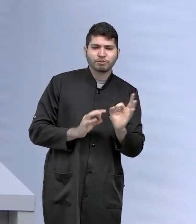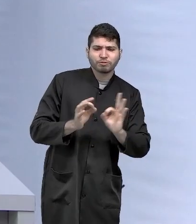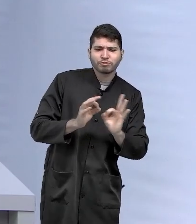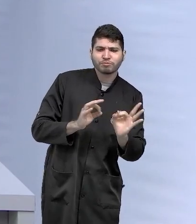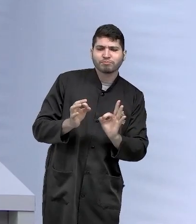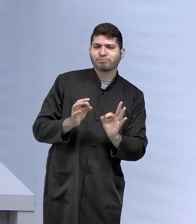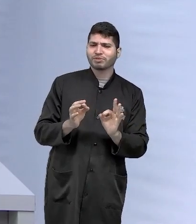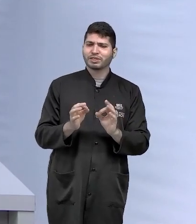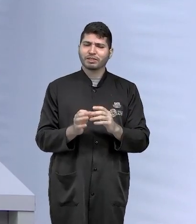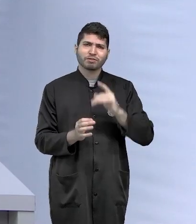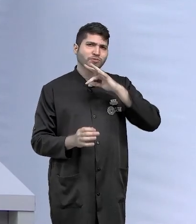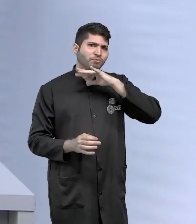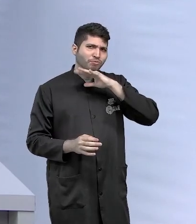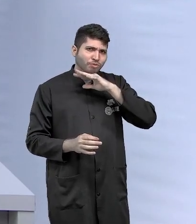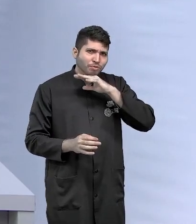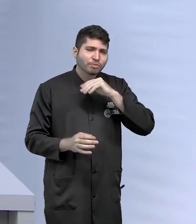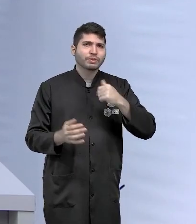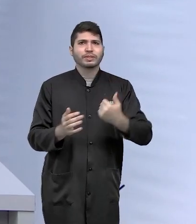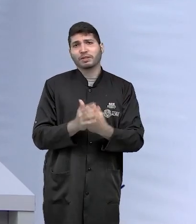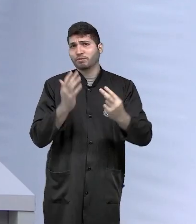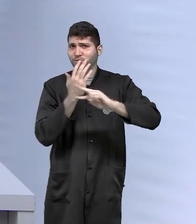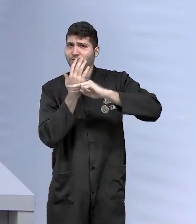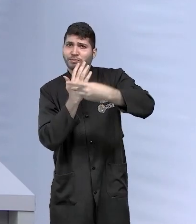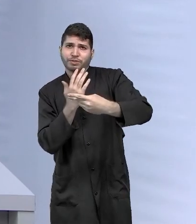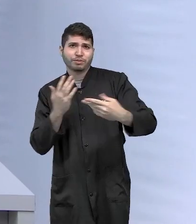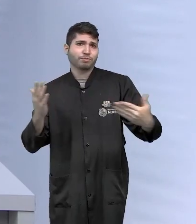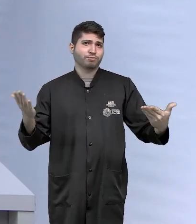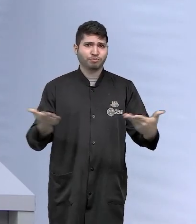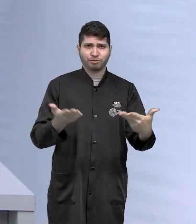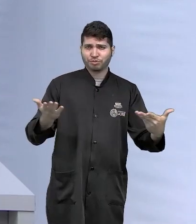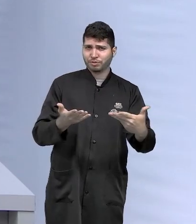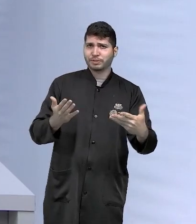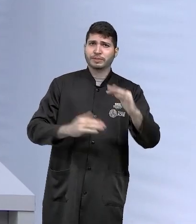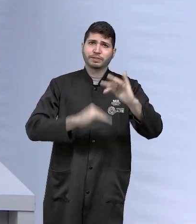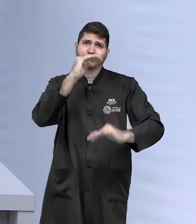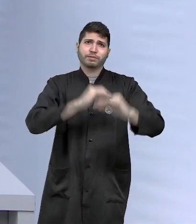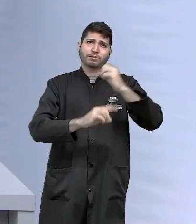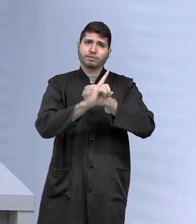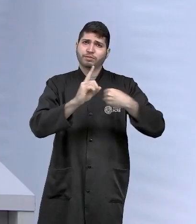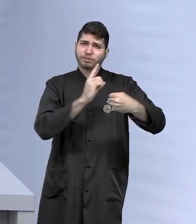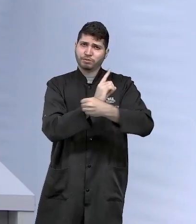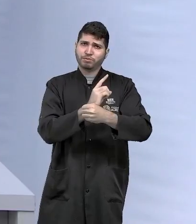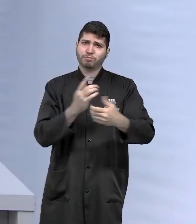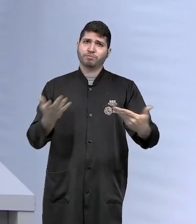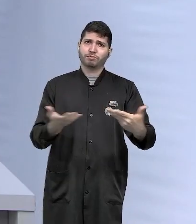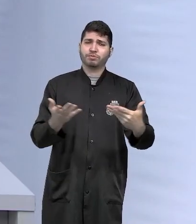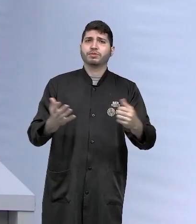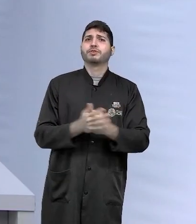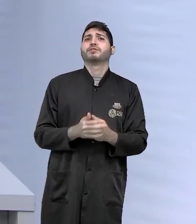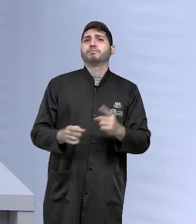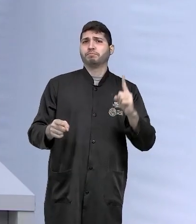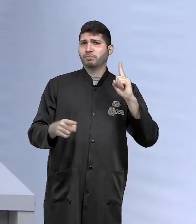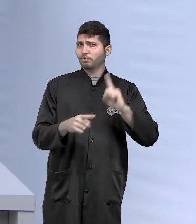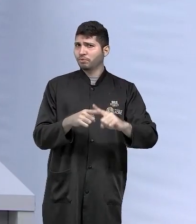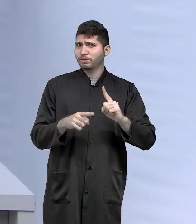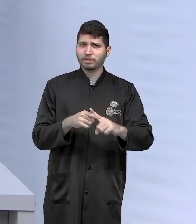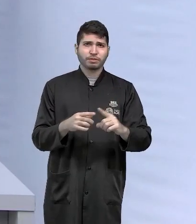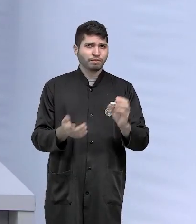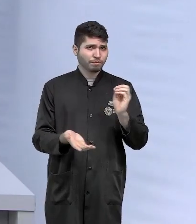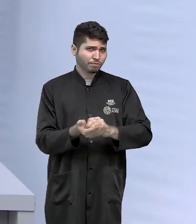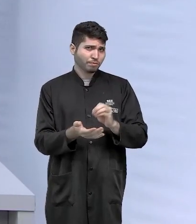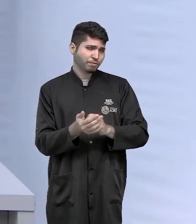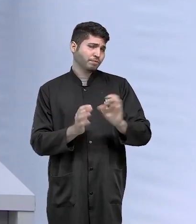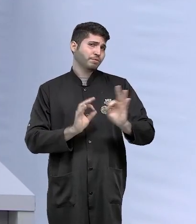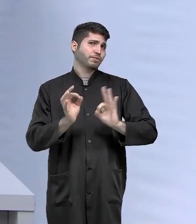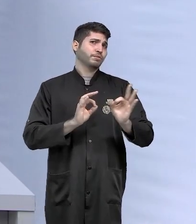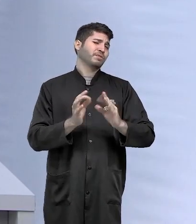que reflete na desigualdade social atual do Brasil, ela passa por uma questão de terra. Vamos fazer um pensamento aqui. Você